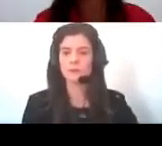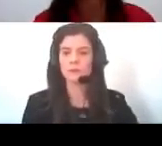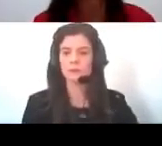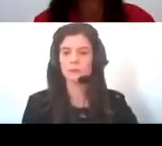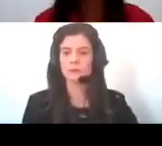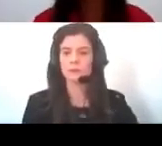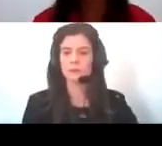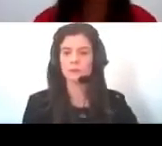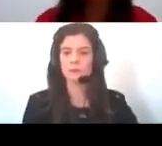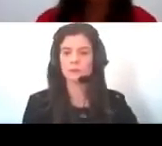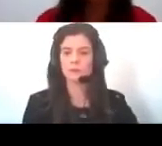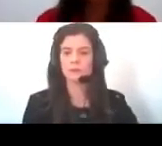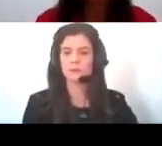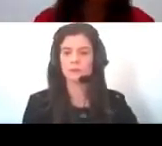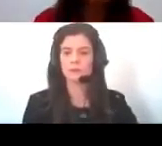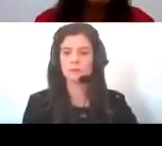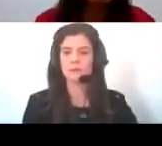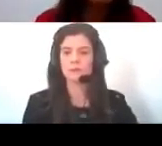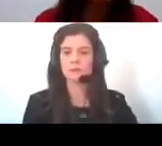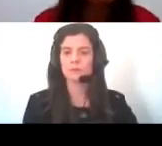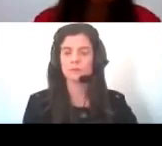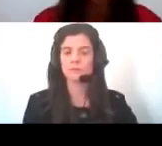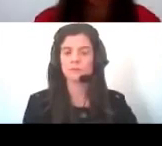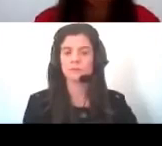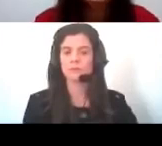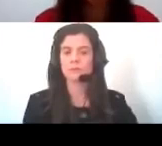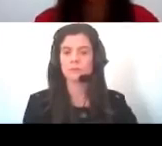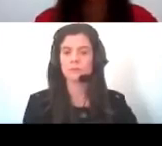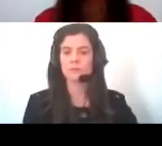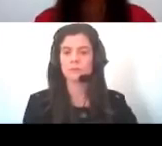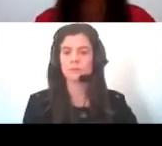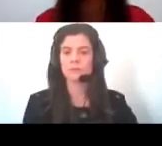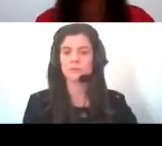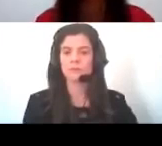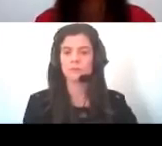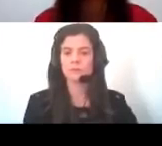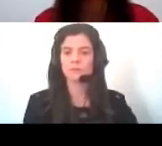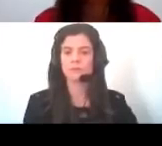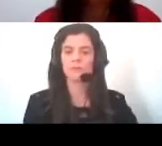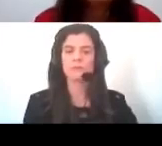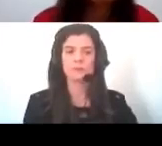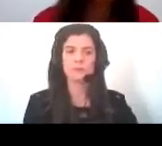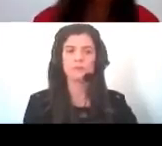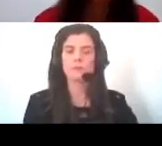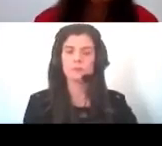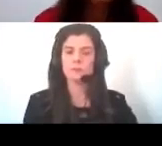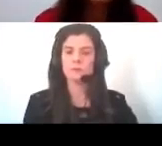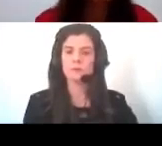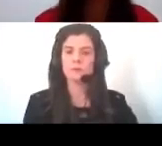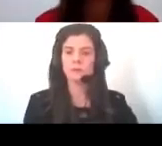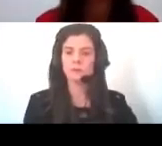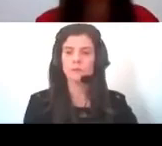na cidade toda aí, né, como uma forma de realmente tornar mais acessível